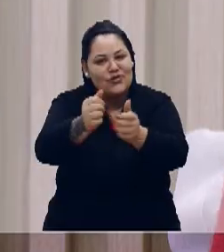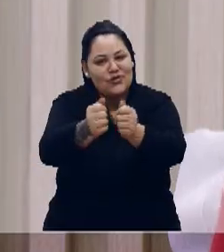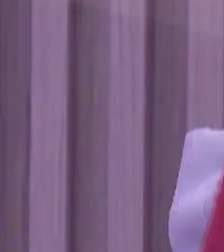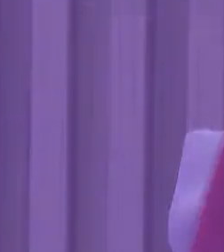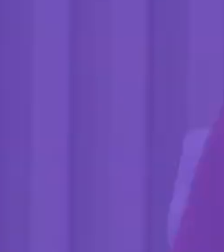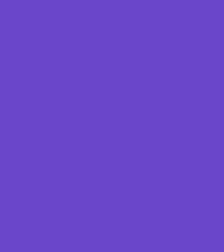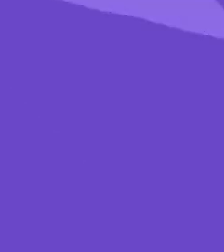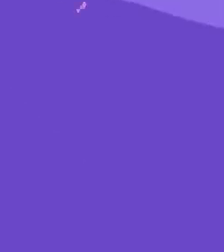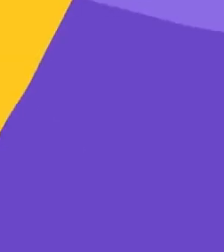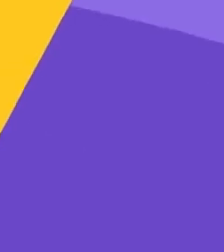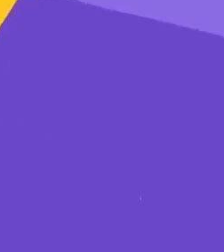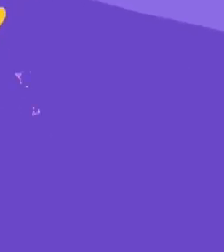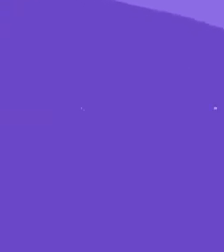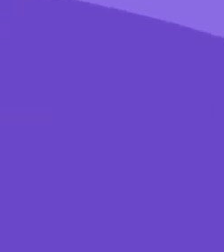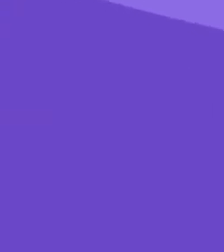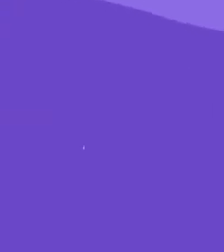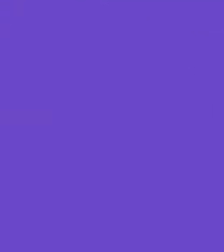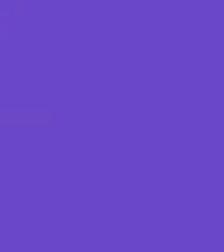minuto.